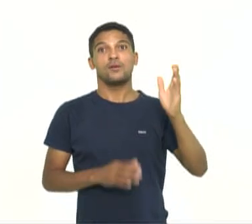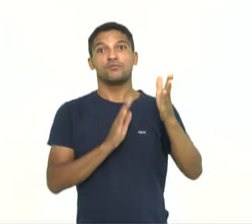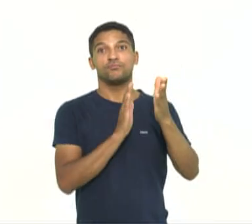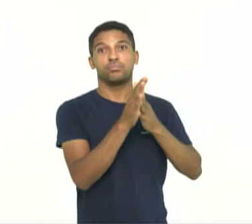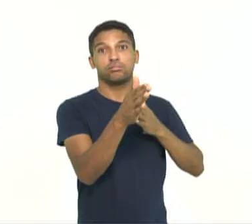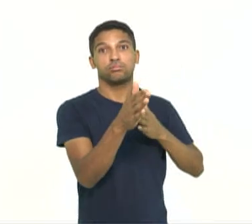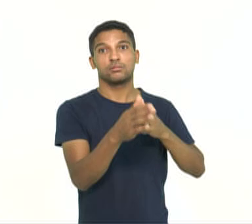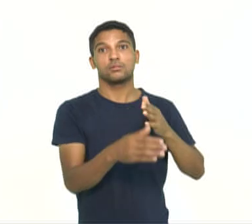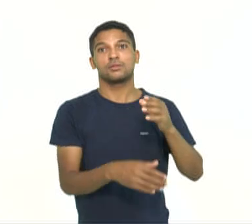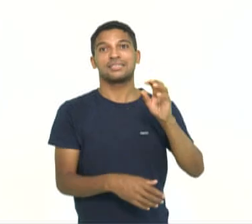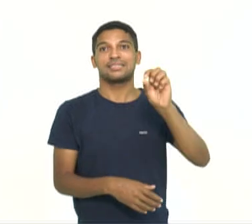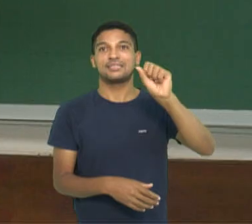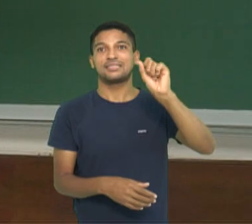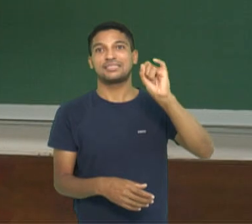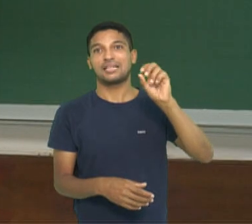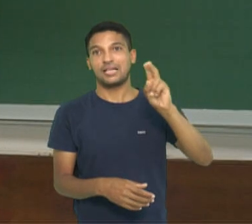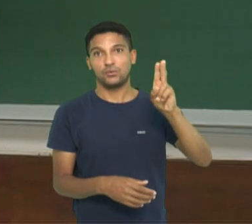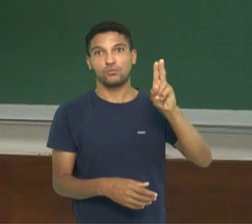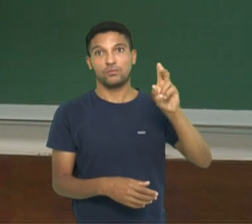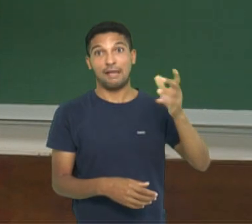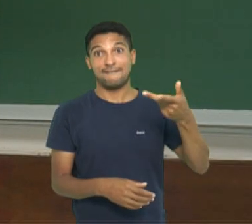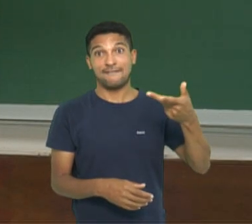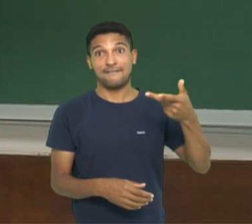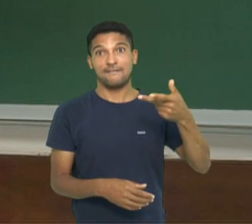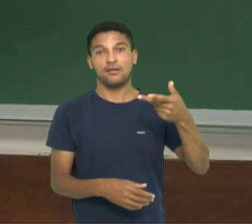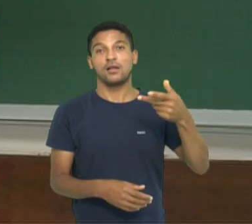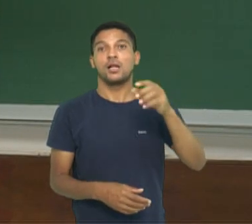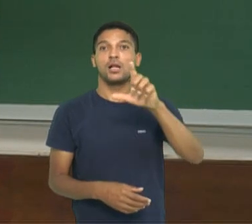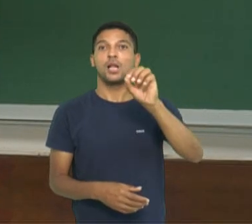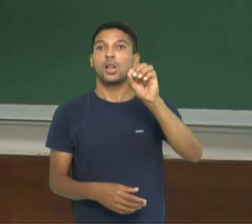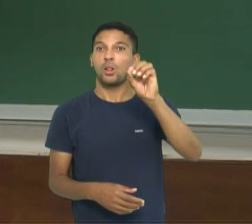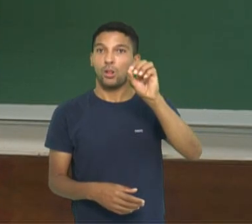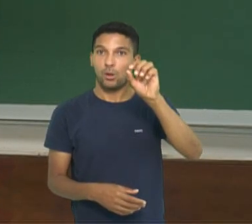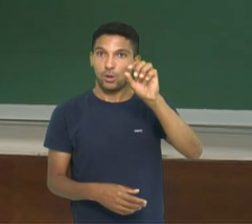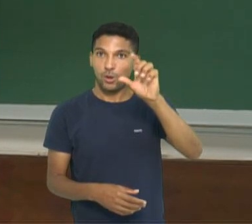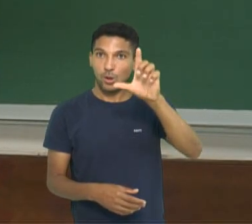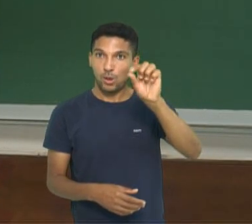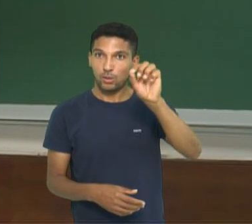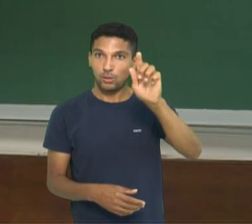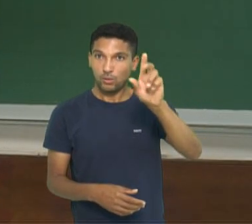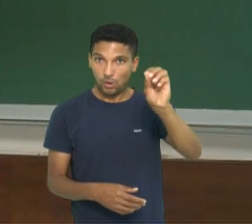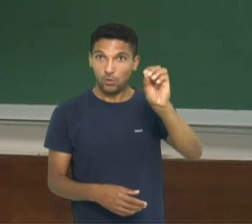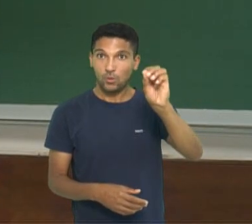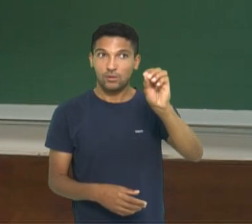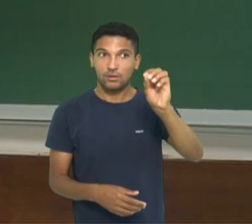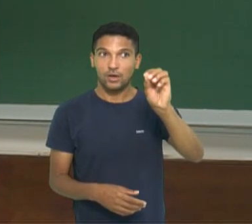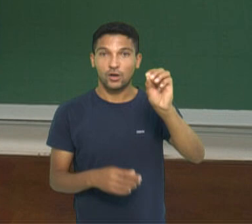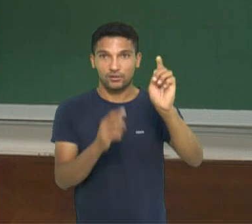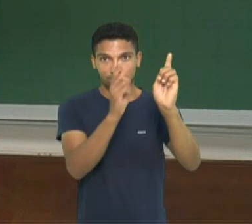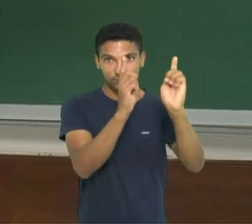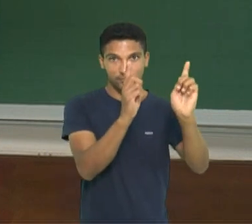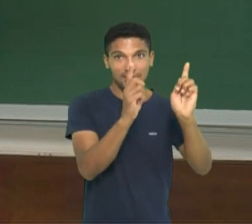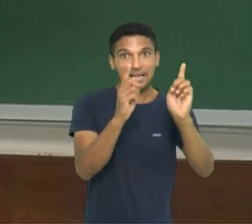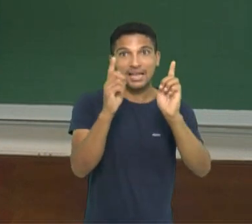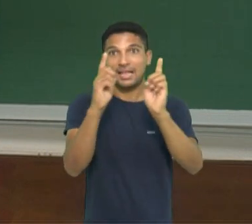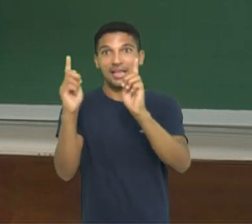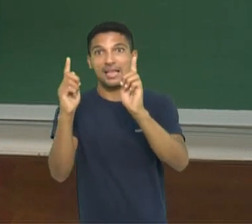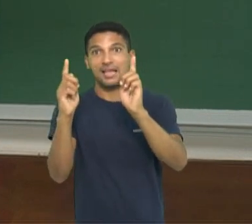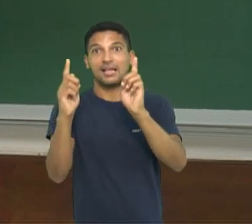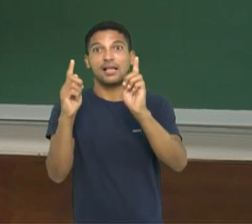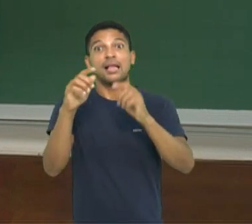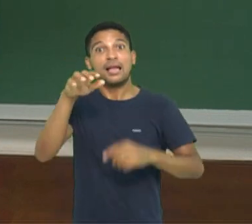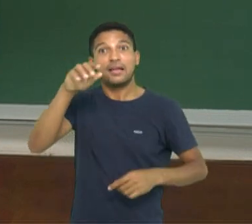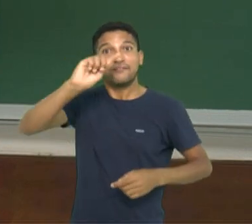é uma oração. Então, saiu é a oração que está presente aqui no início dessa frase. Né? E na sequência,